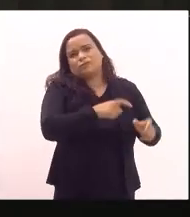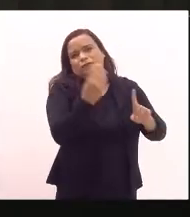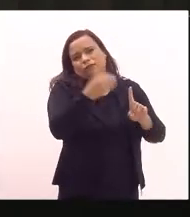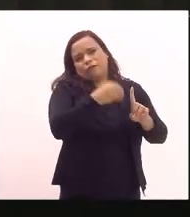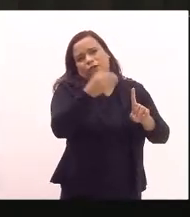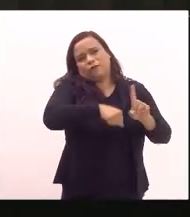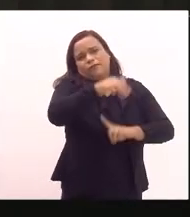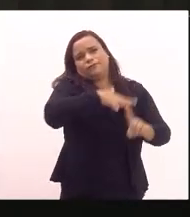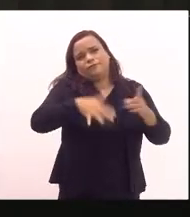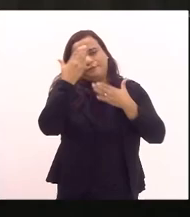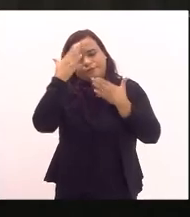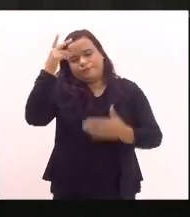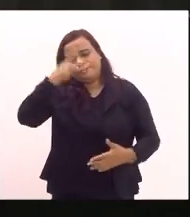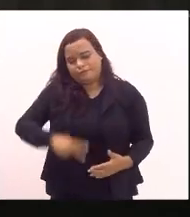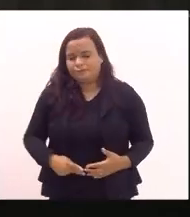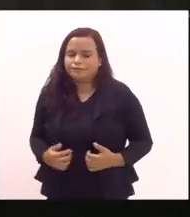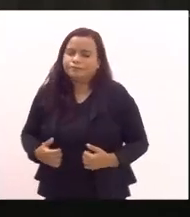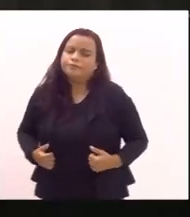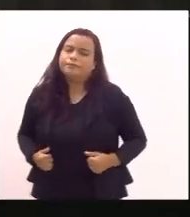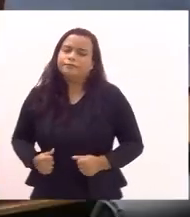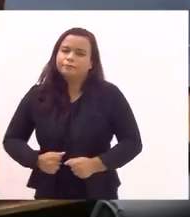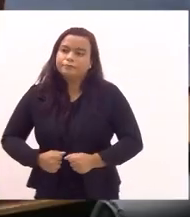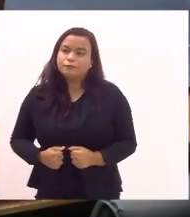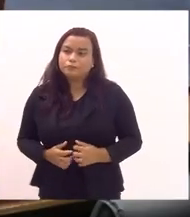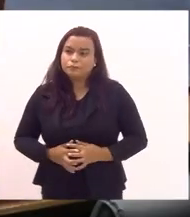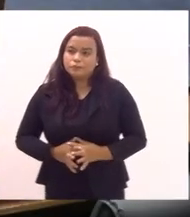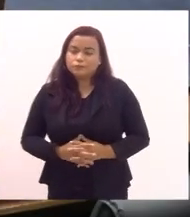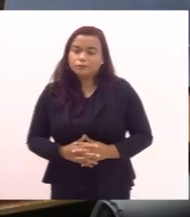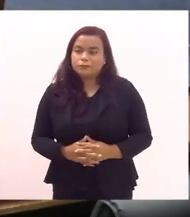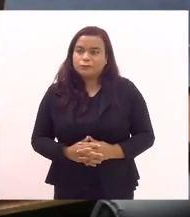mais vulneráveis da sociedade obrigado a presidenta